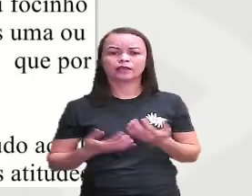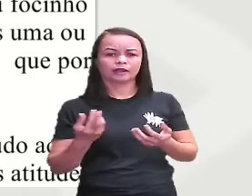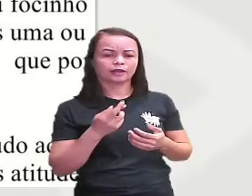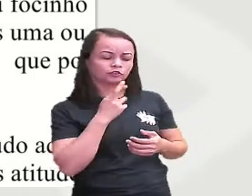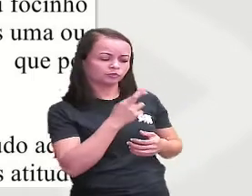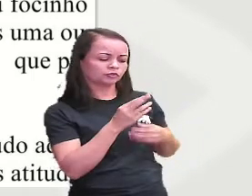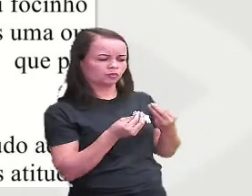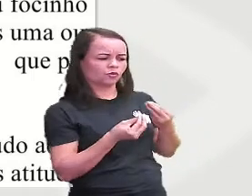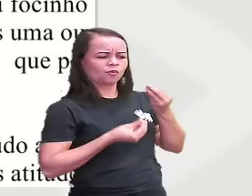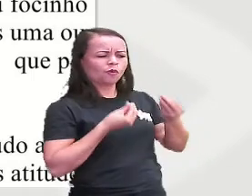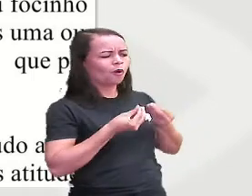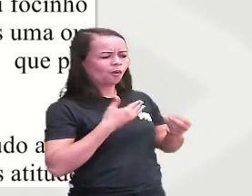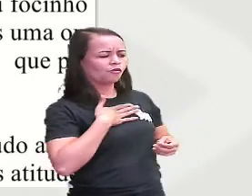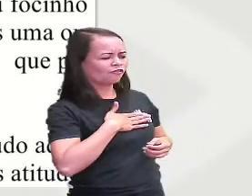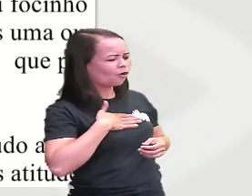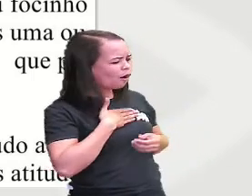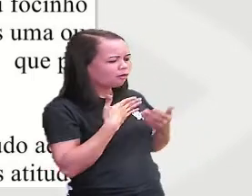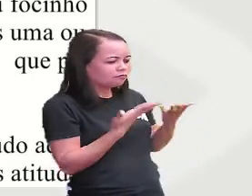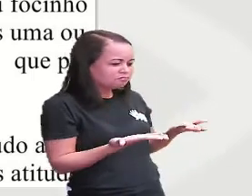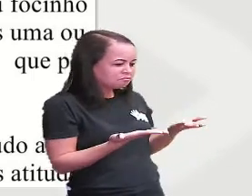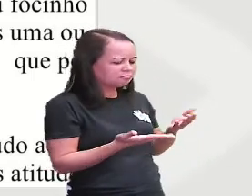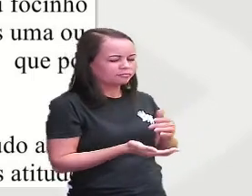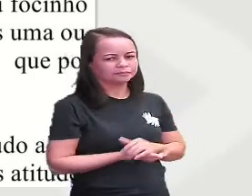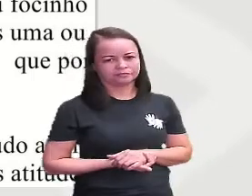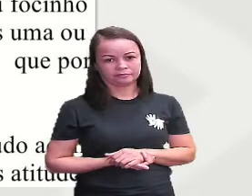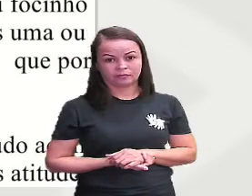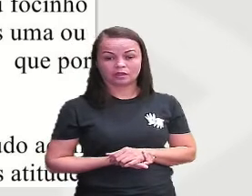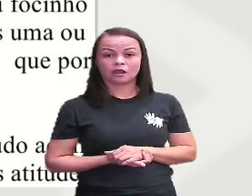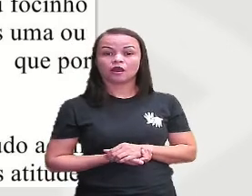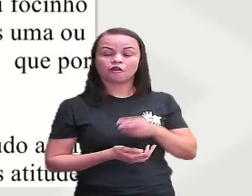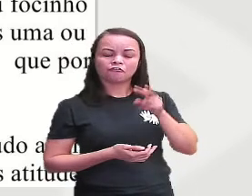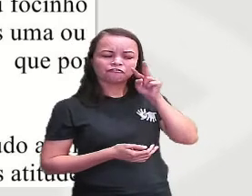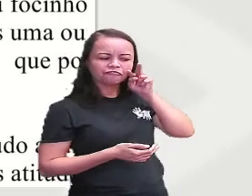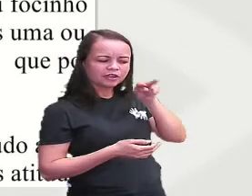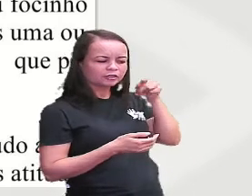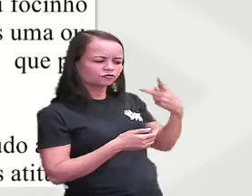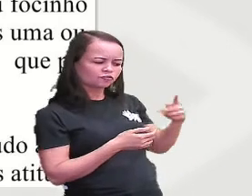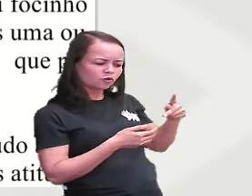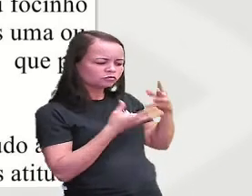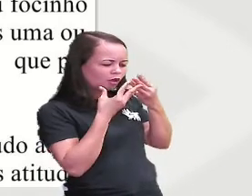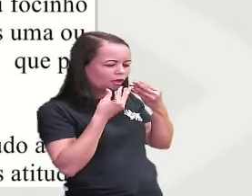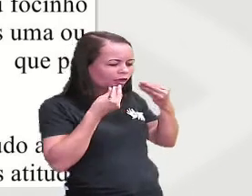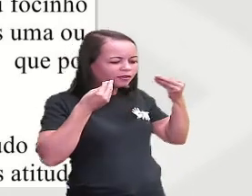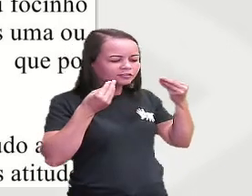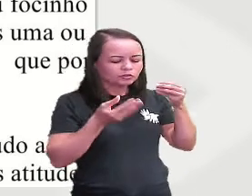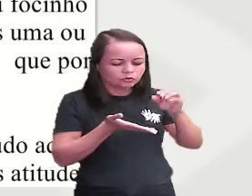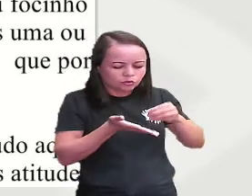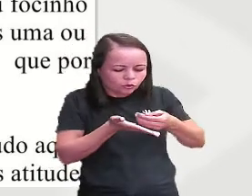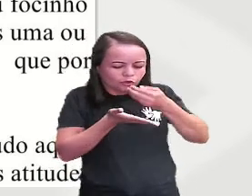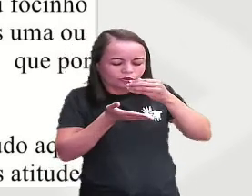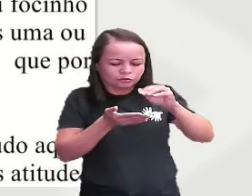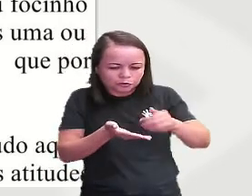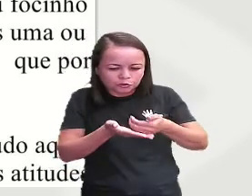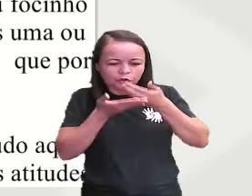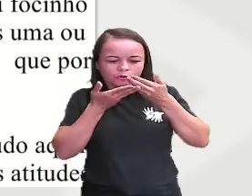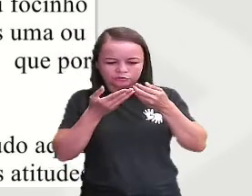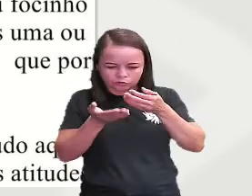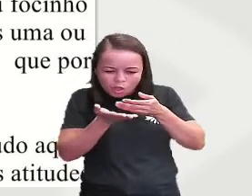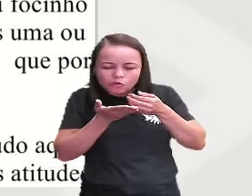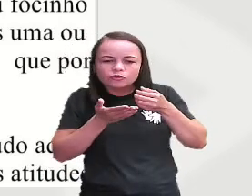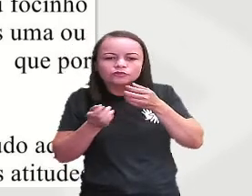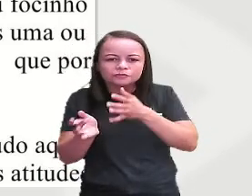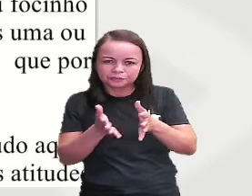é que eu posso gostar?" Não é? Vendo a raposa toda se lambuzando, tomando a deliciosa